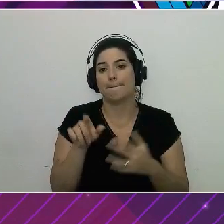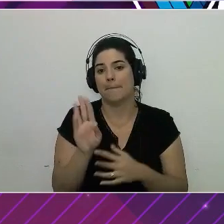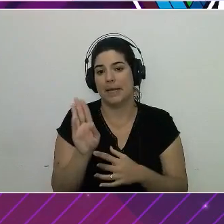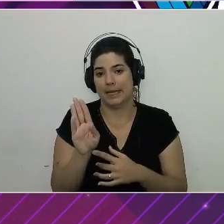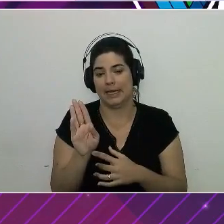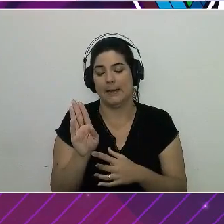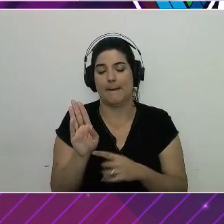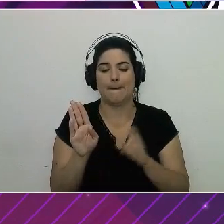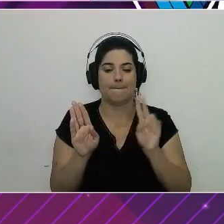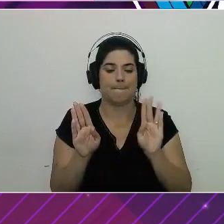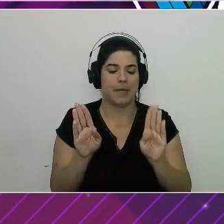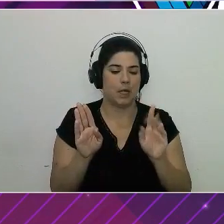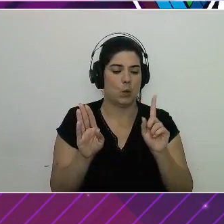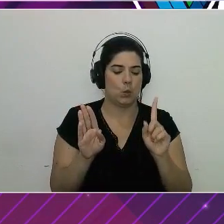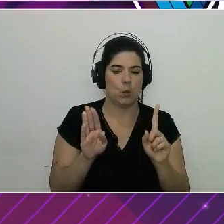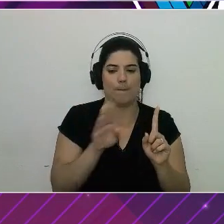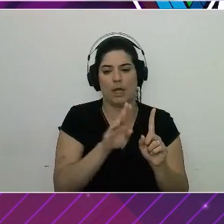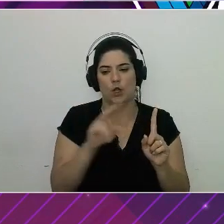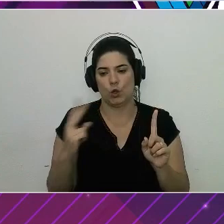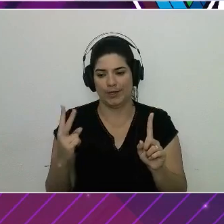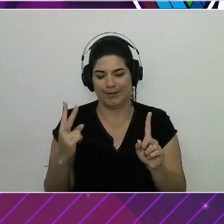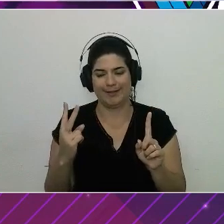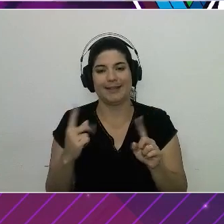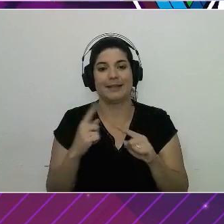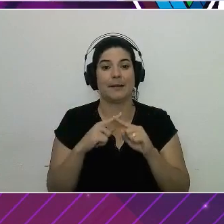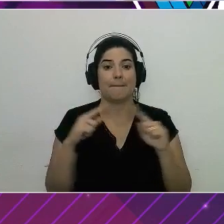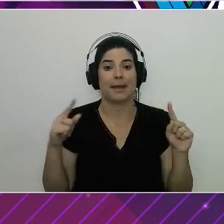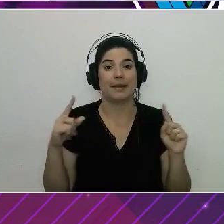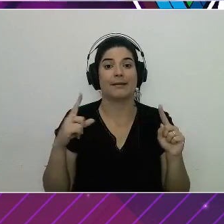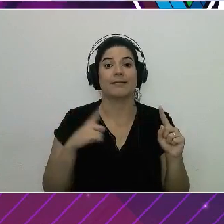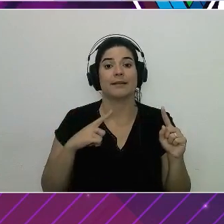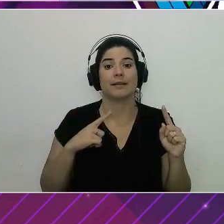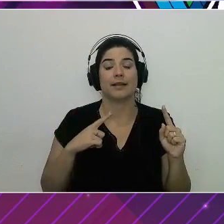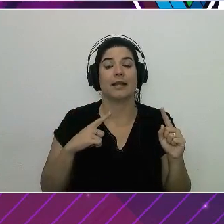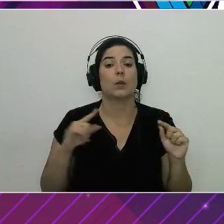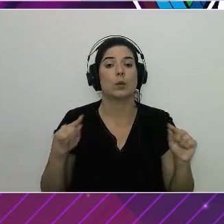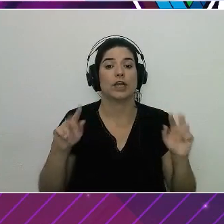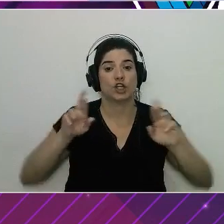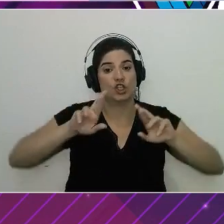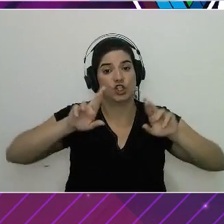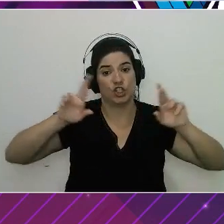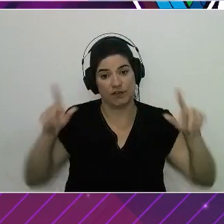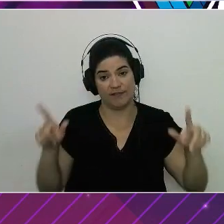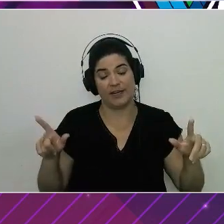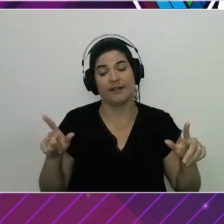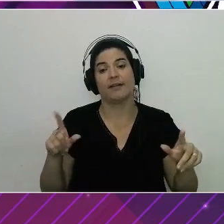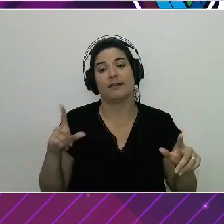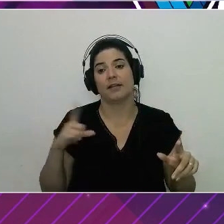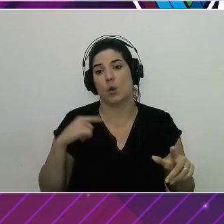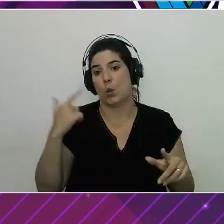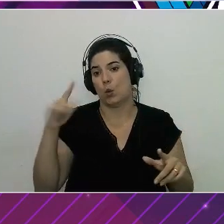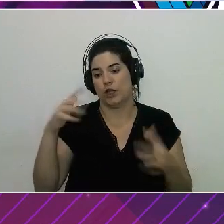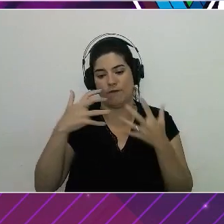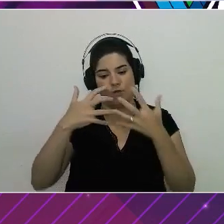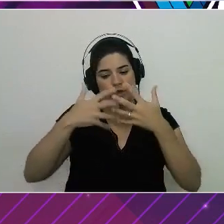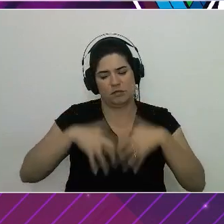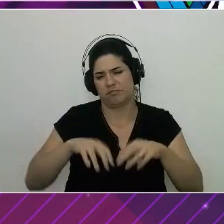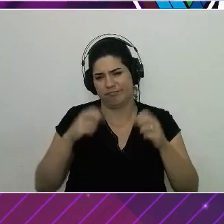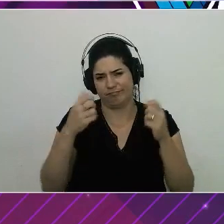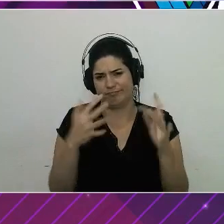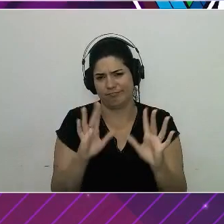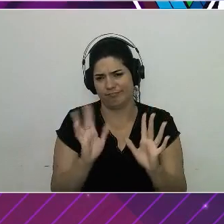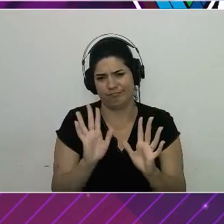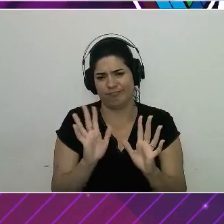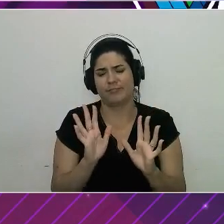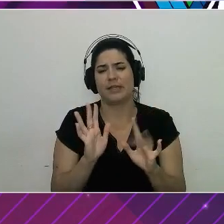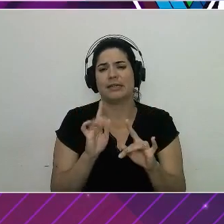B2, só que aqui você tem ambiguidade, né? Então, você tem outras funcionalidades que eu não vou explorar todas aqui, que tem várias, mas